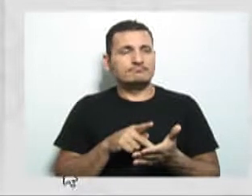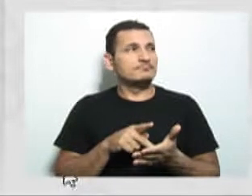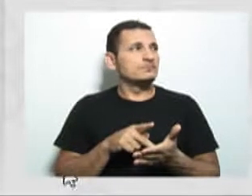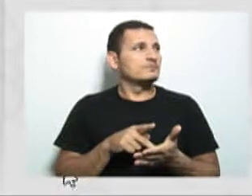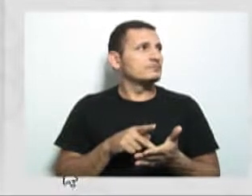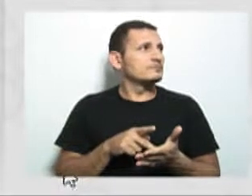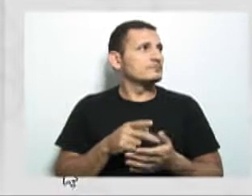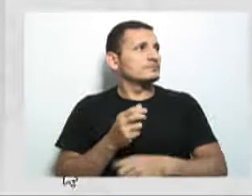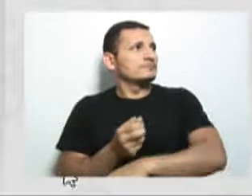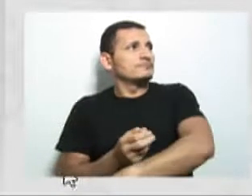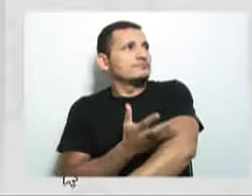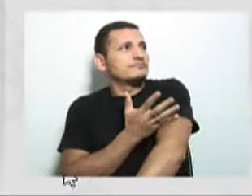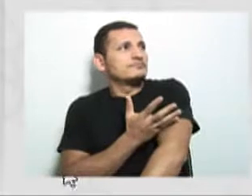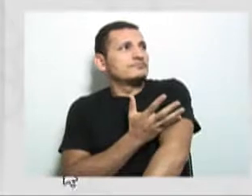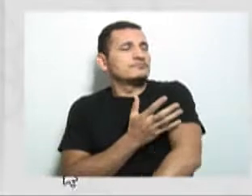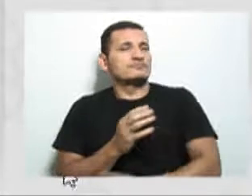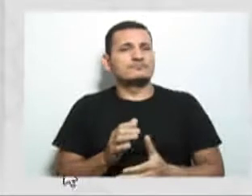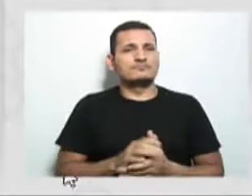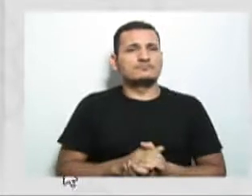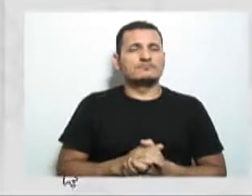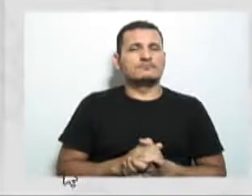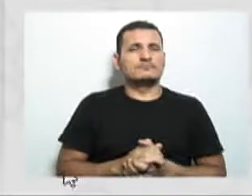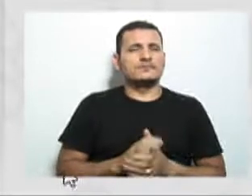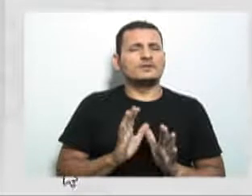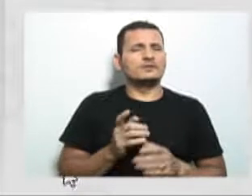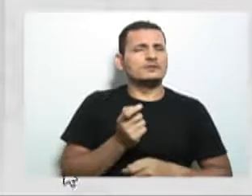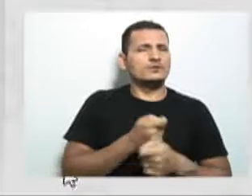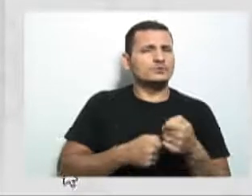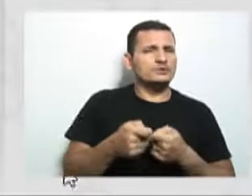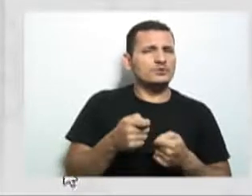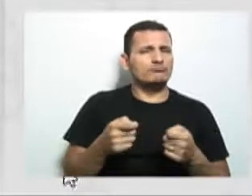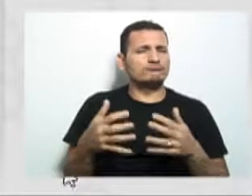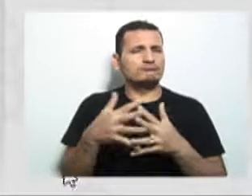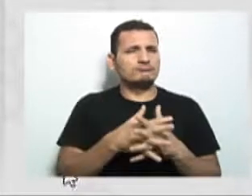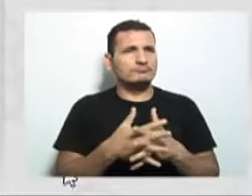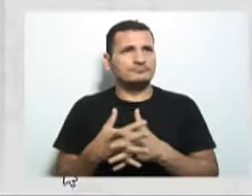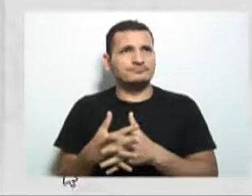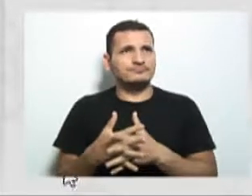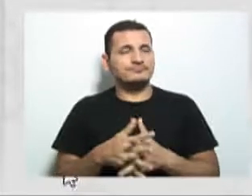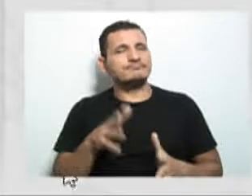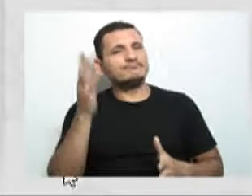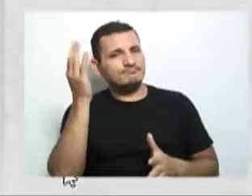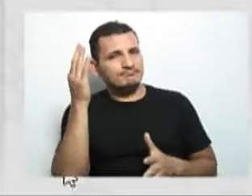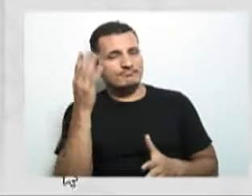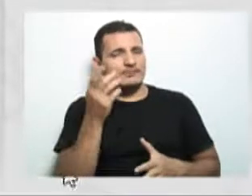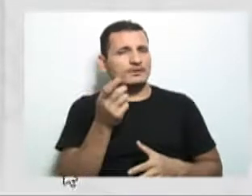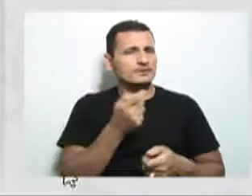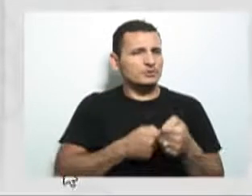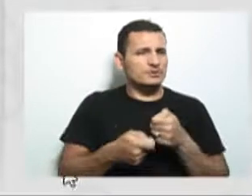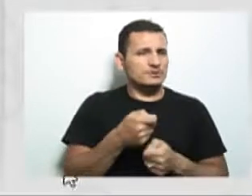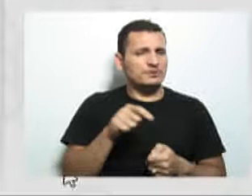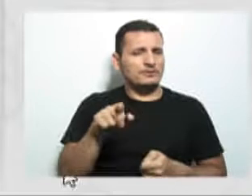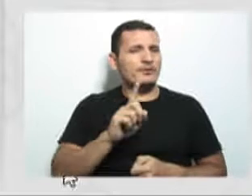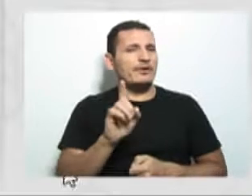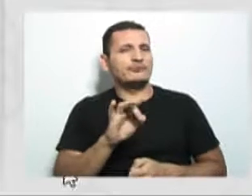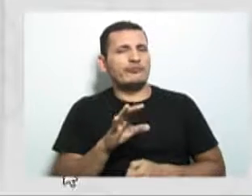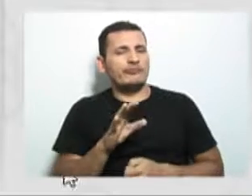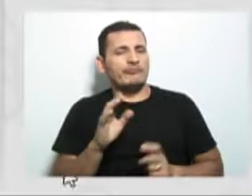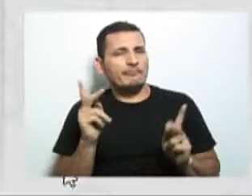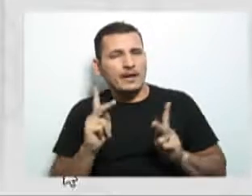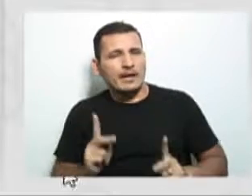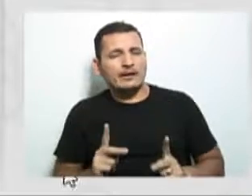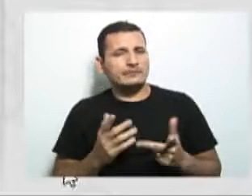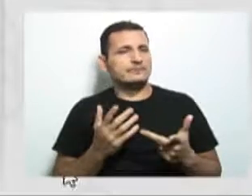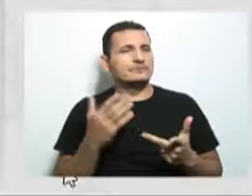nossas emoções. Negociação e conflito. Ih, caramba, sabemos que a negociação não é uma coisa meiga, doce e terna. A negociação realmente